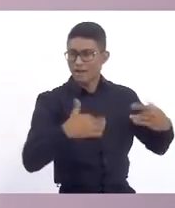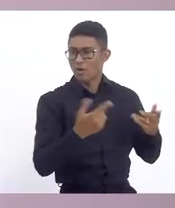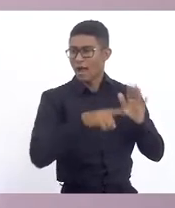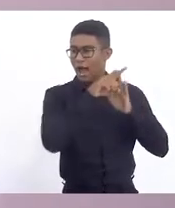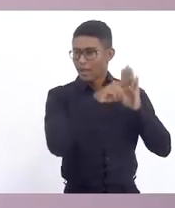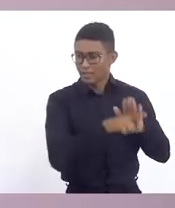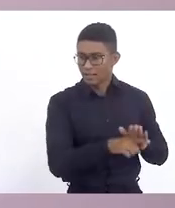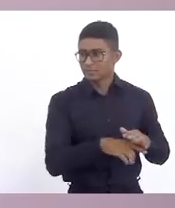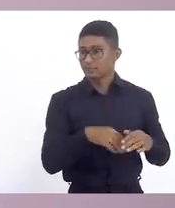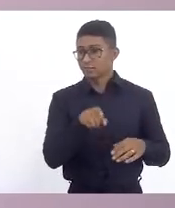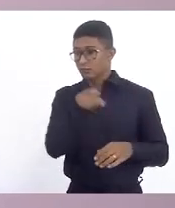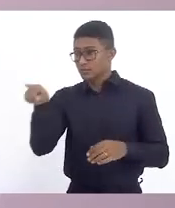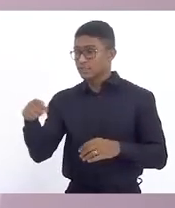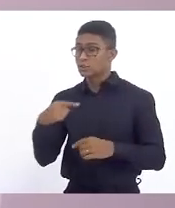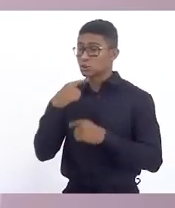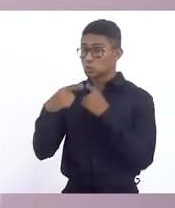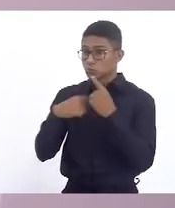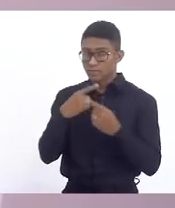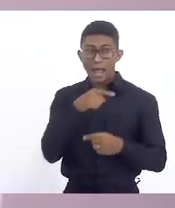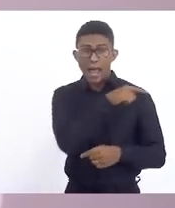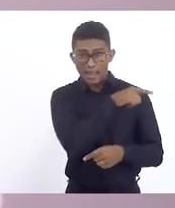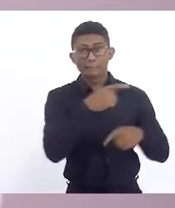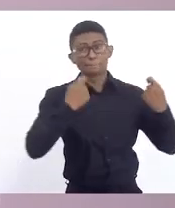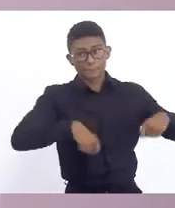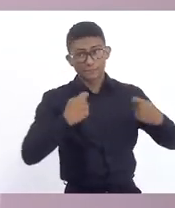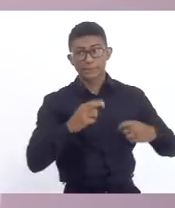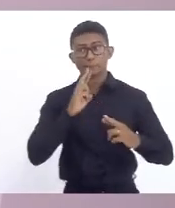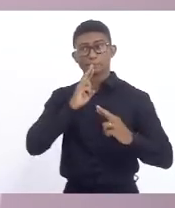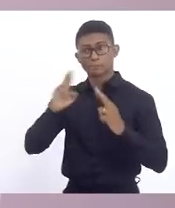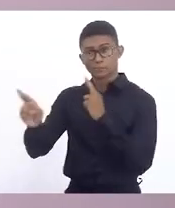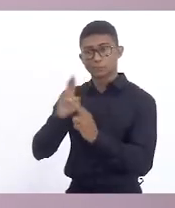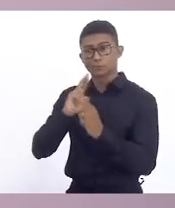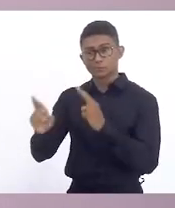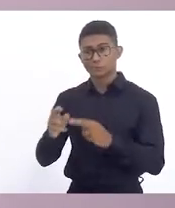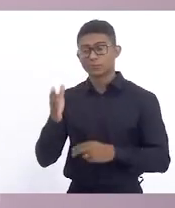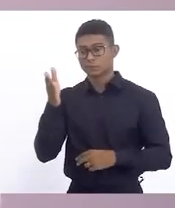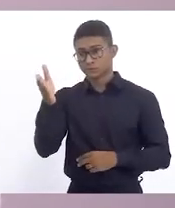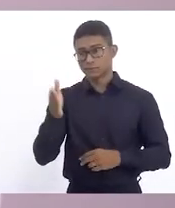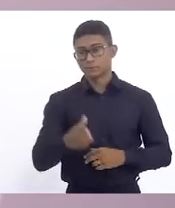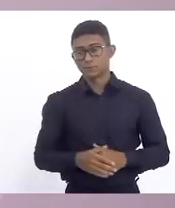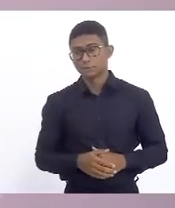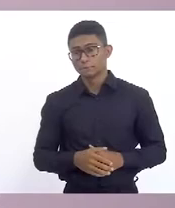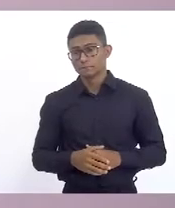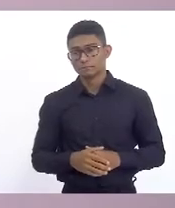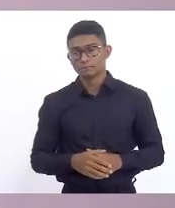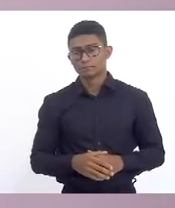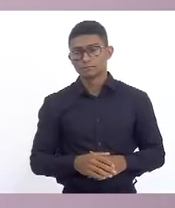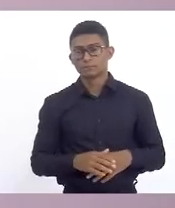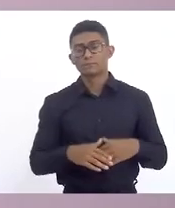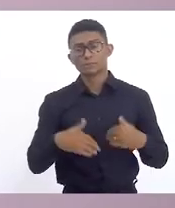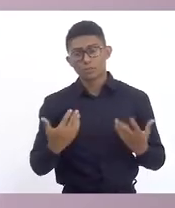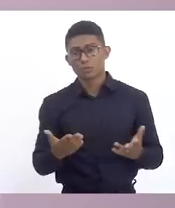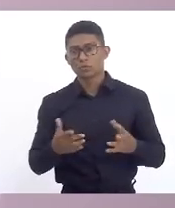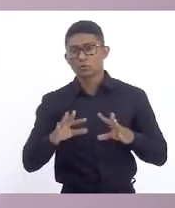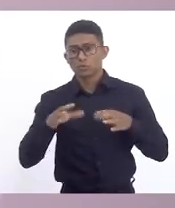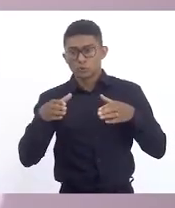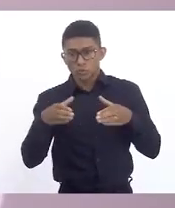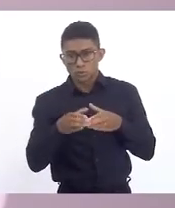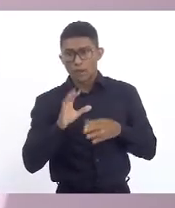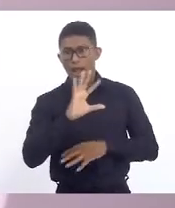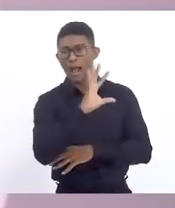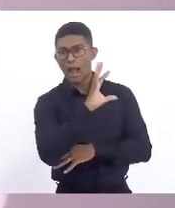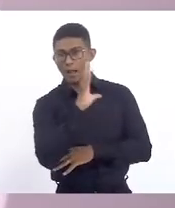responder todas as suas perguntas e formulações. E aí, através da própria Comissão de Saneamento Ambiental, nós podemos